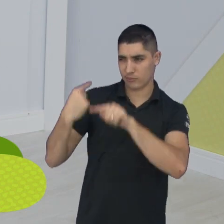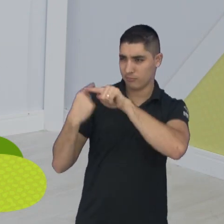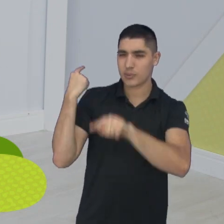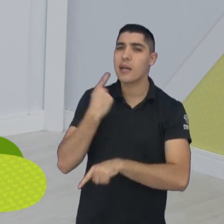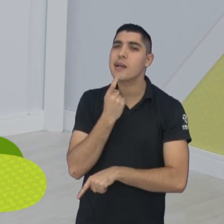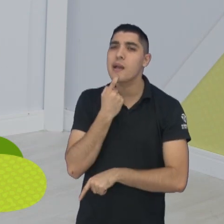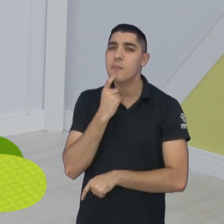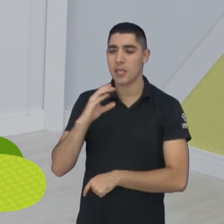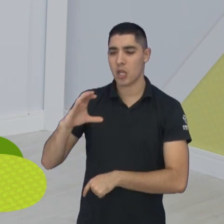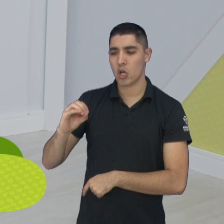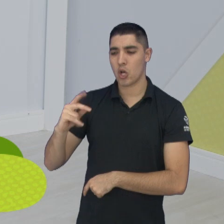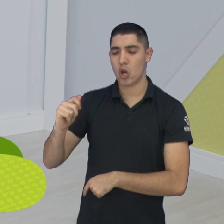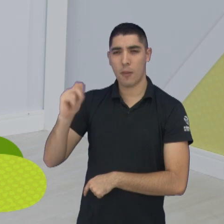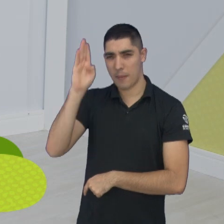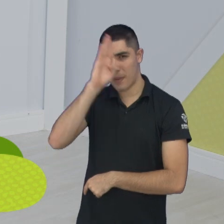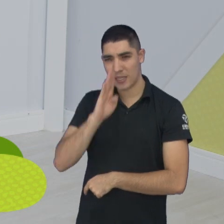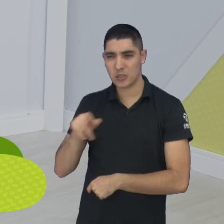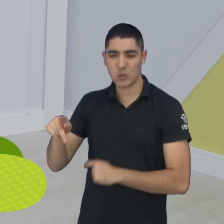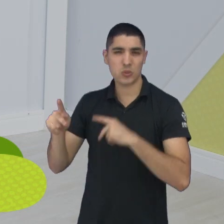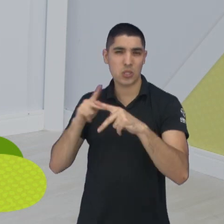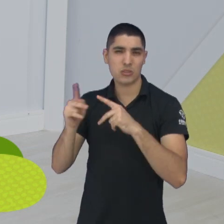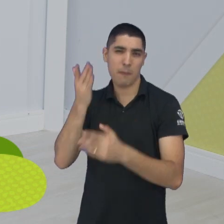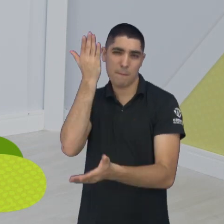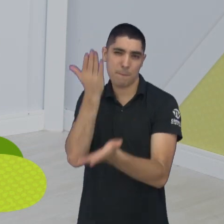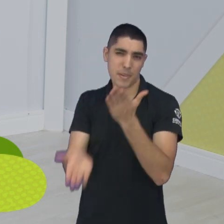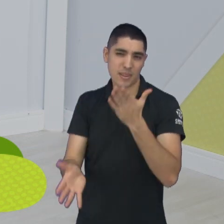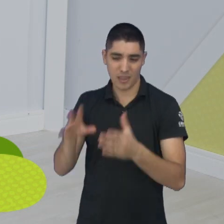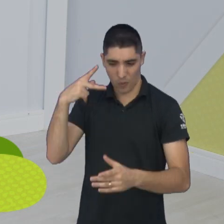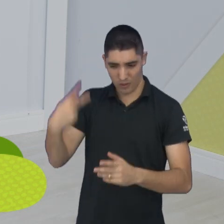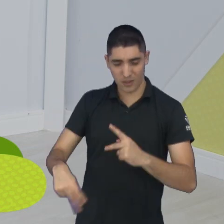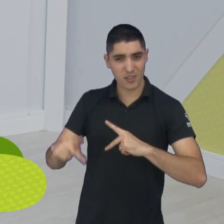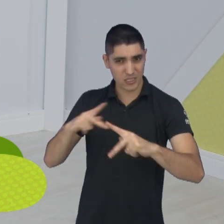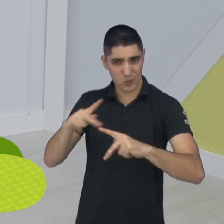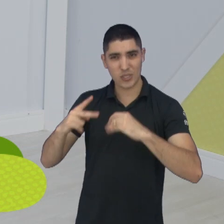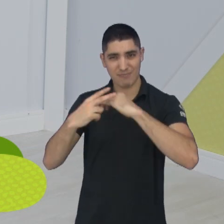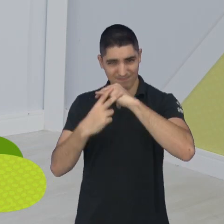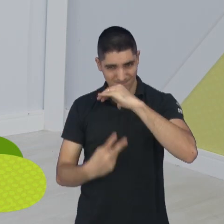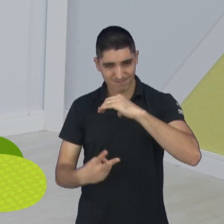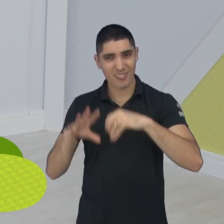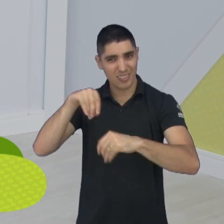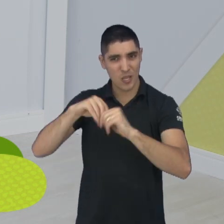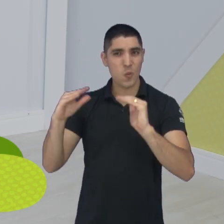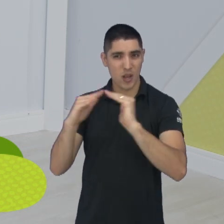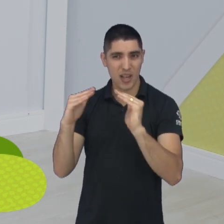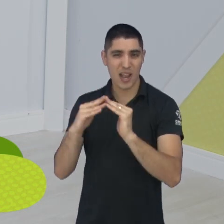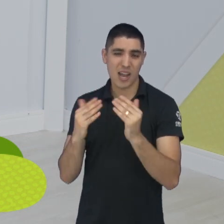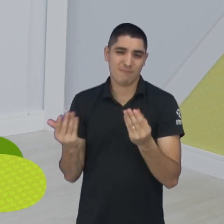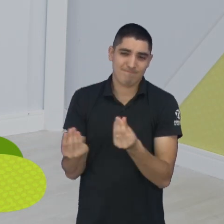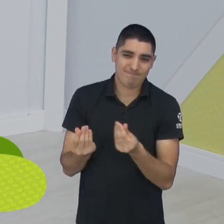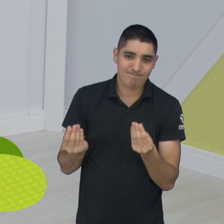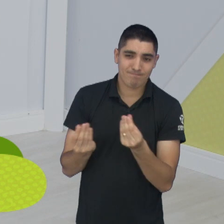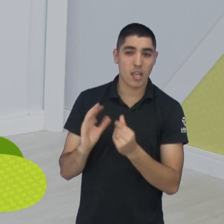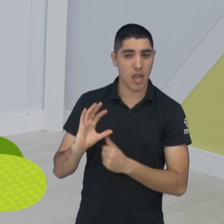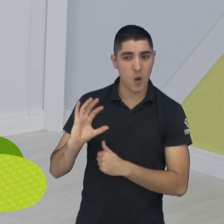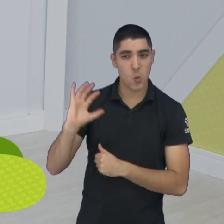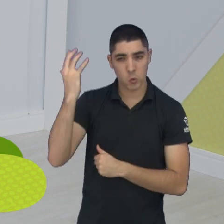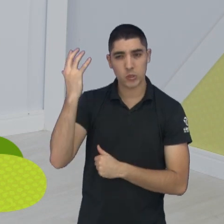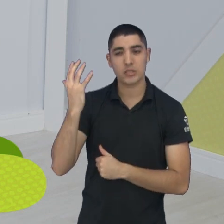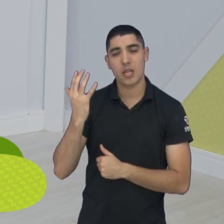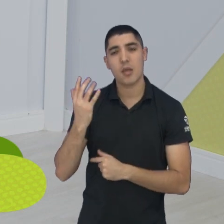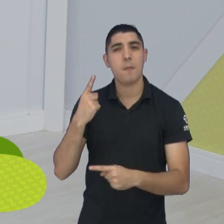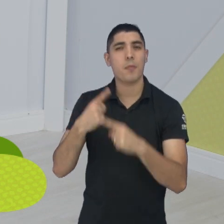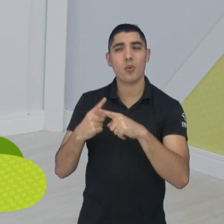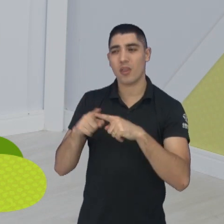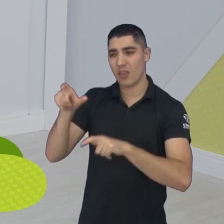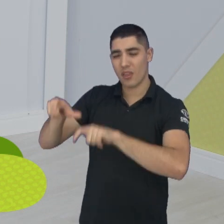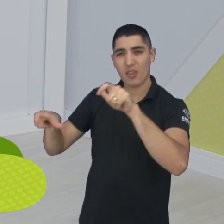na Copa Brasil, acabou sendo derrotado em plena Arena Farmaconde pelo Campinas num confronto onde o